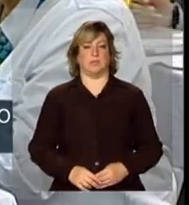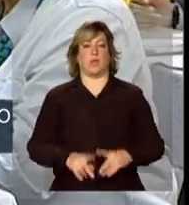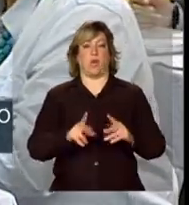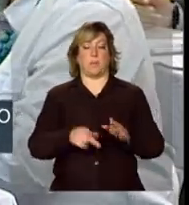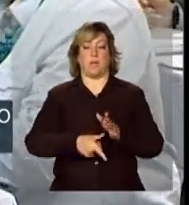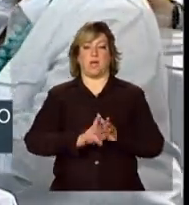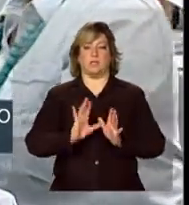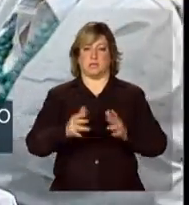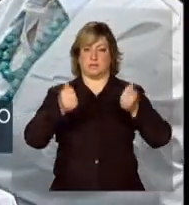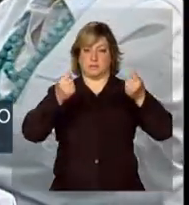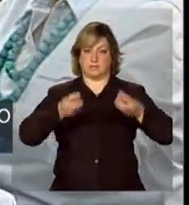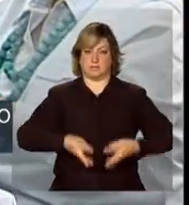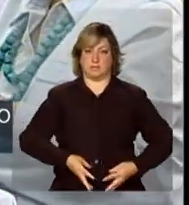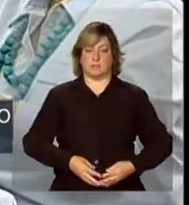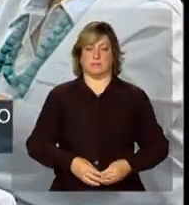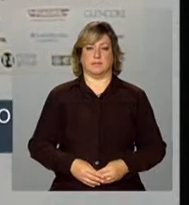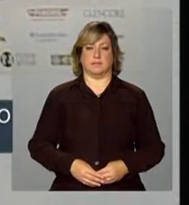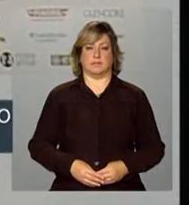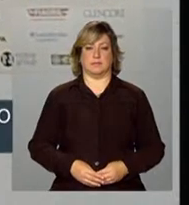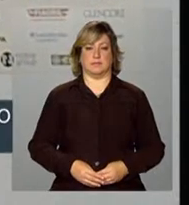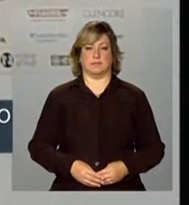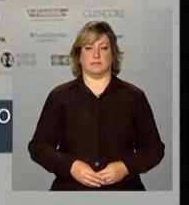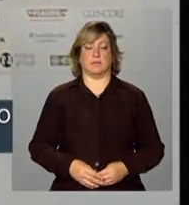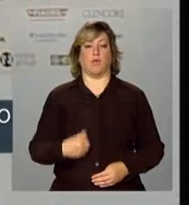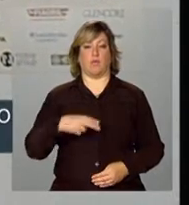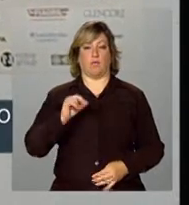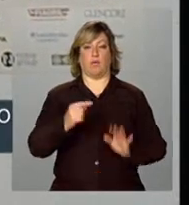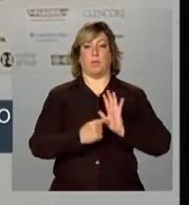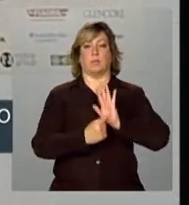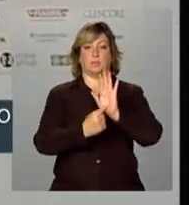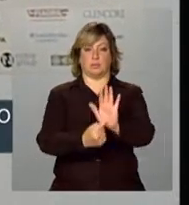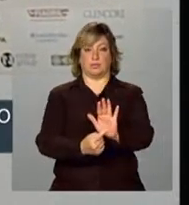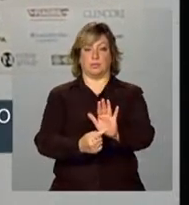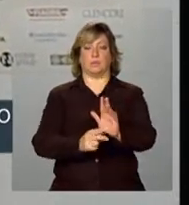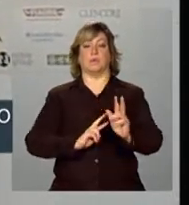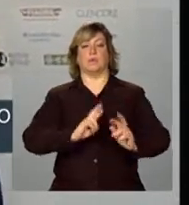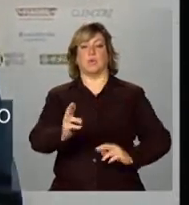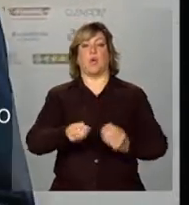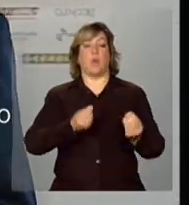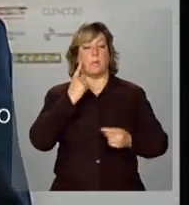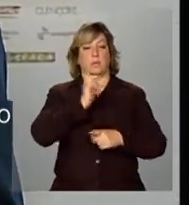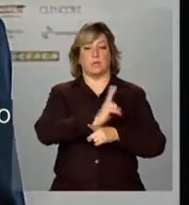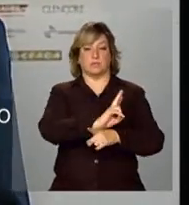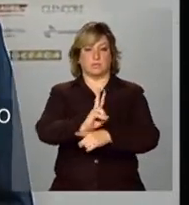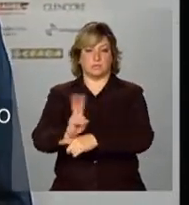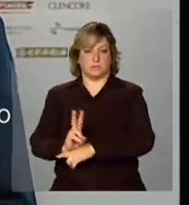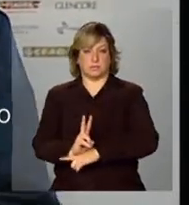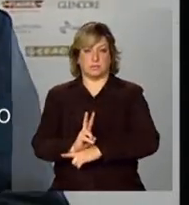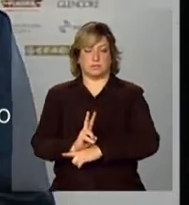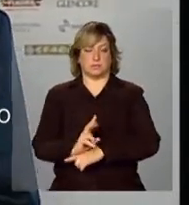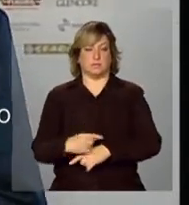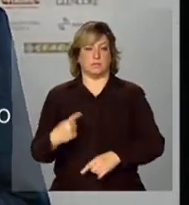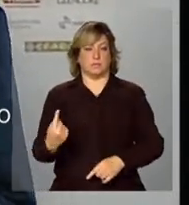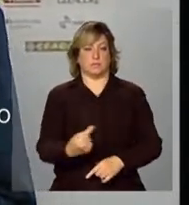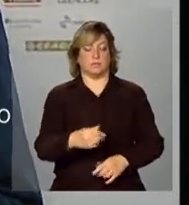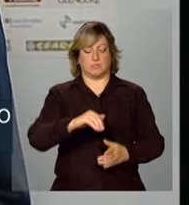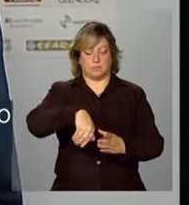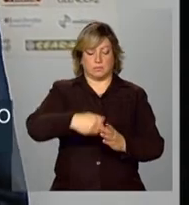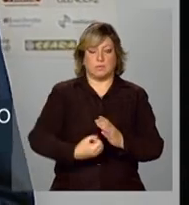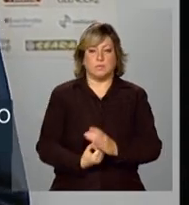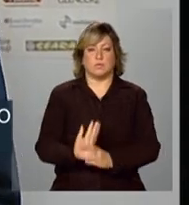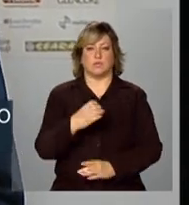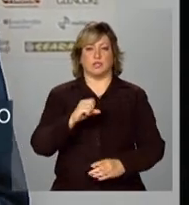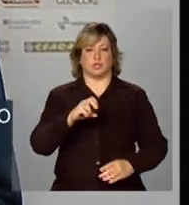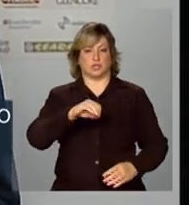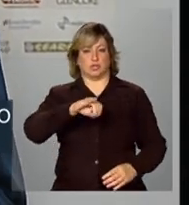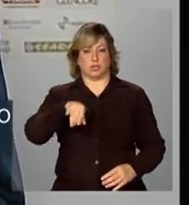Conforme já foi anunciado, vou apresentar o resultado do monitoramento do plantio de